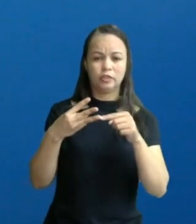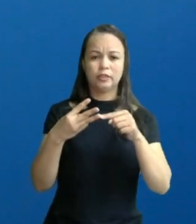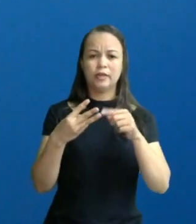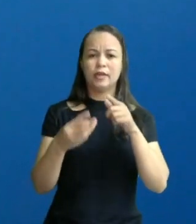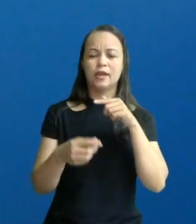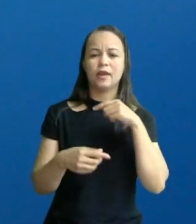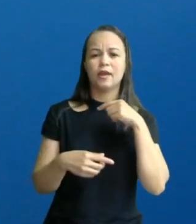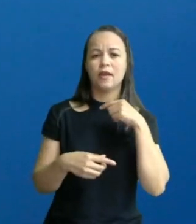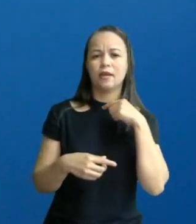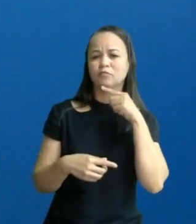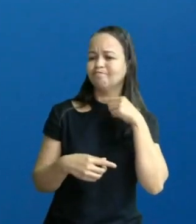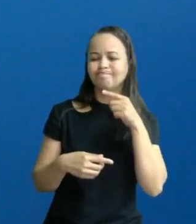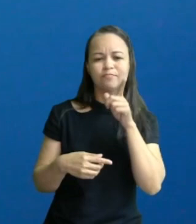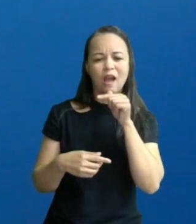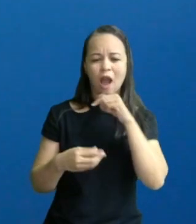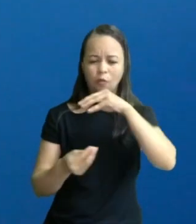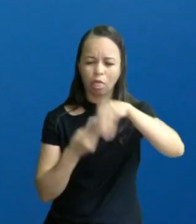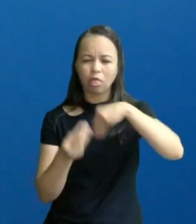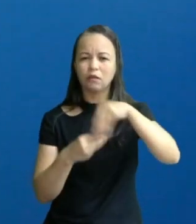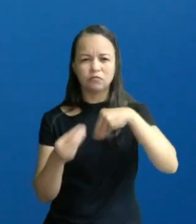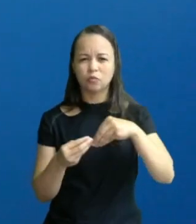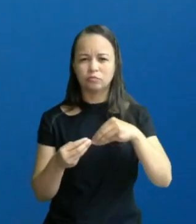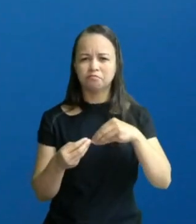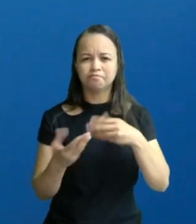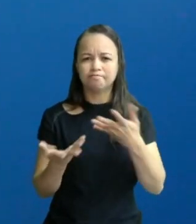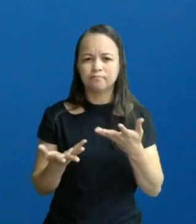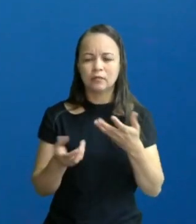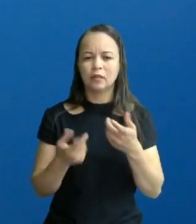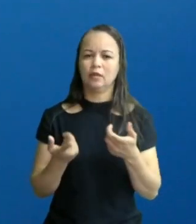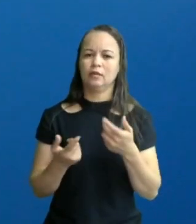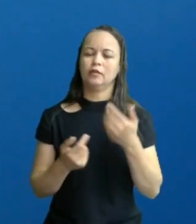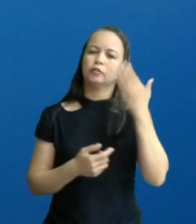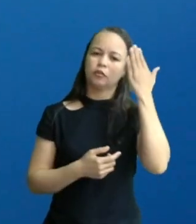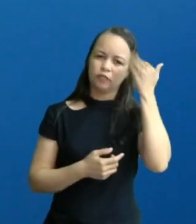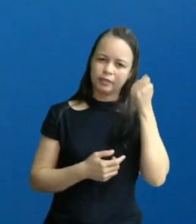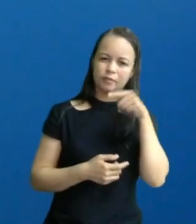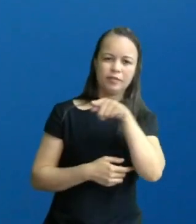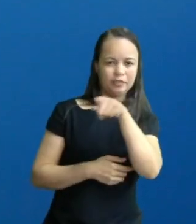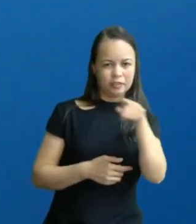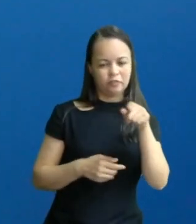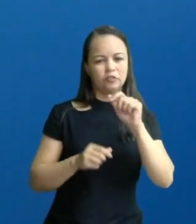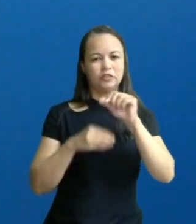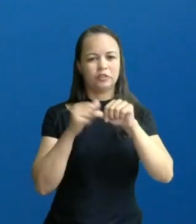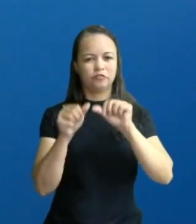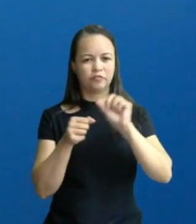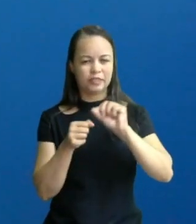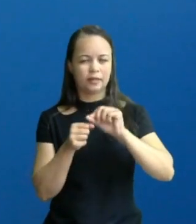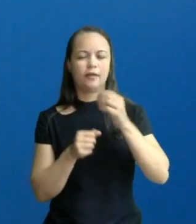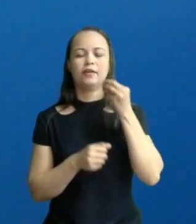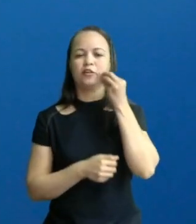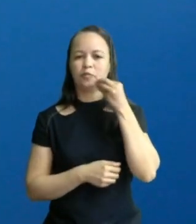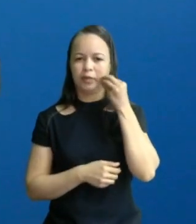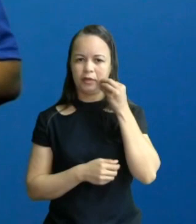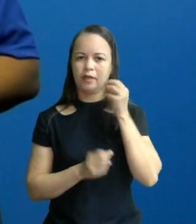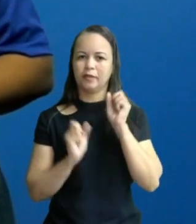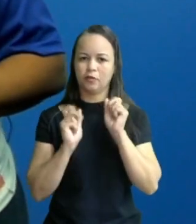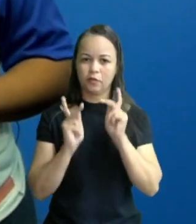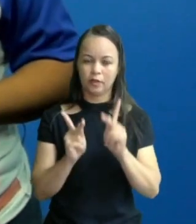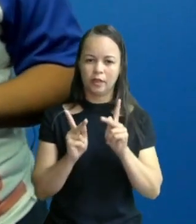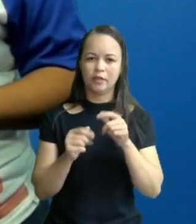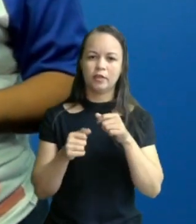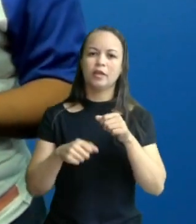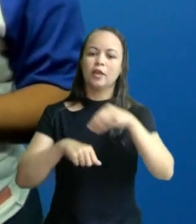não conseguiu dissolver? Se é que tem, tá certo? Mas você só vai saber isso depois da experiência. Faz lá, tá certo?